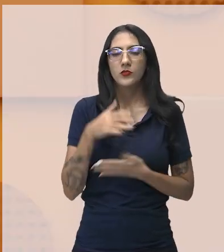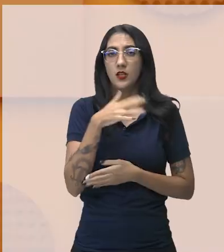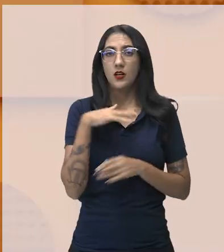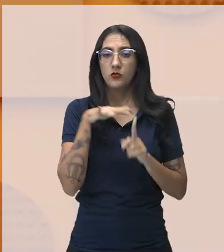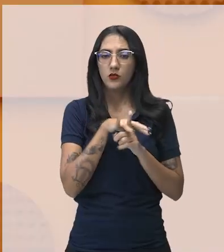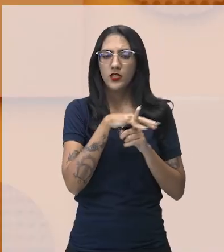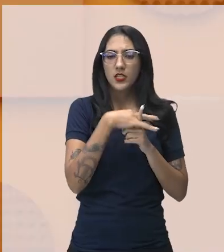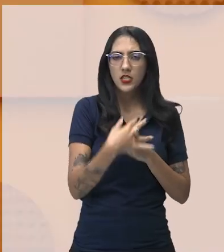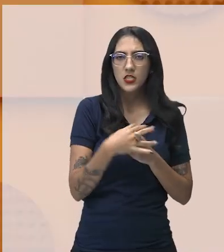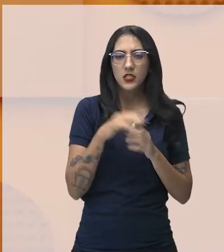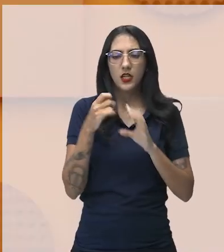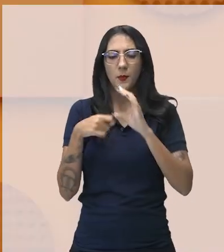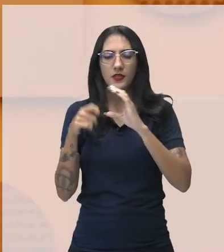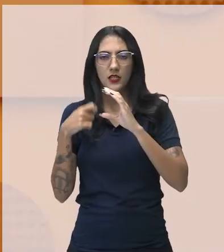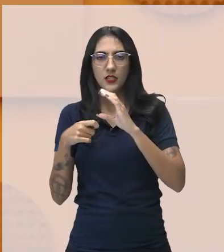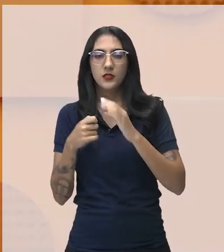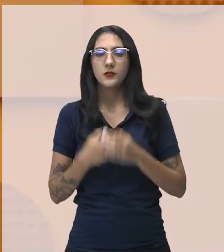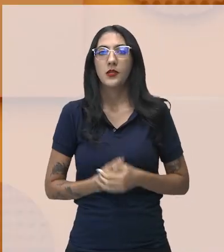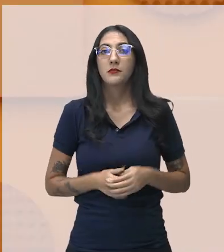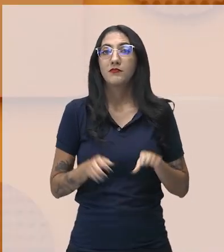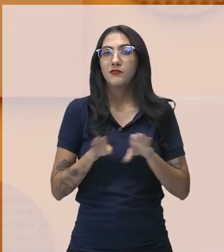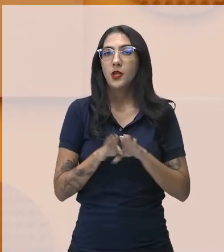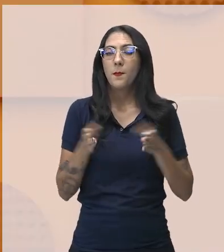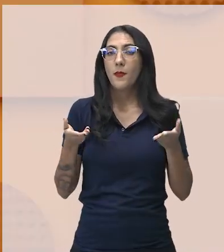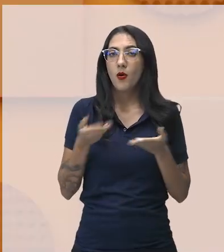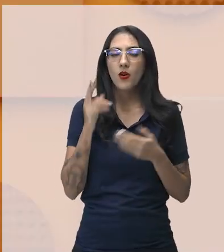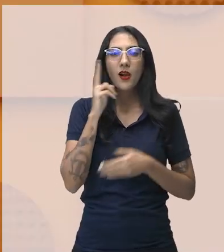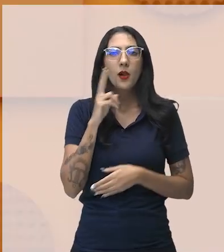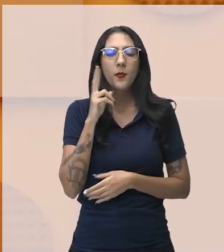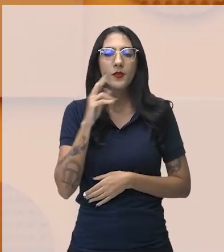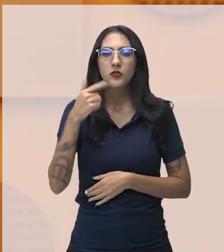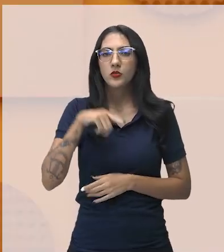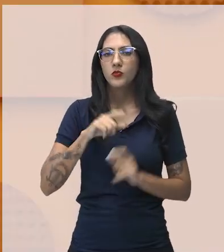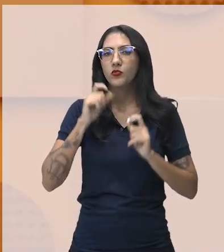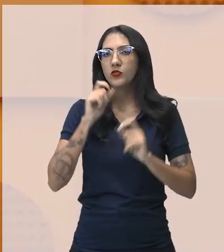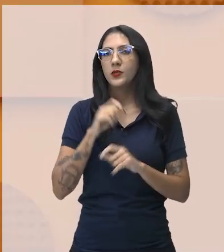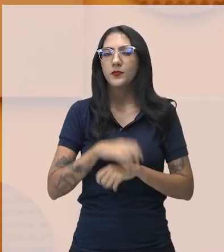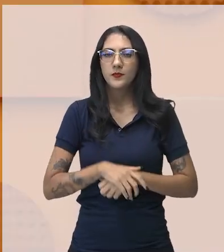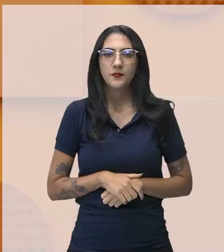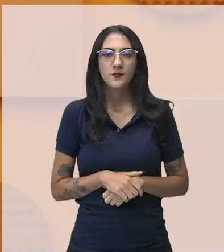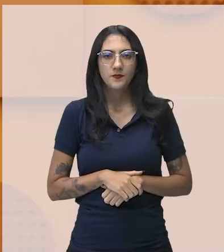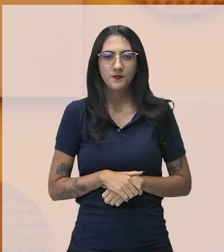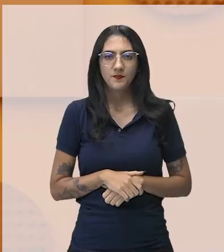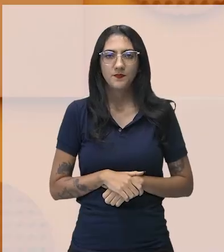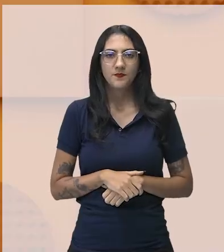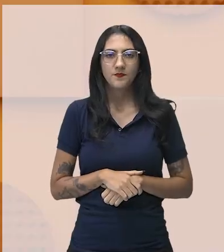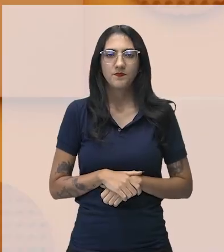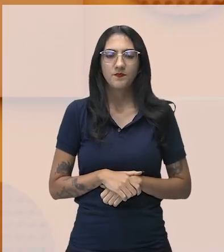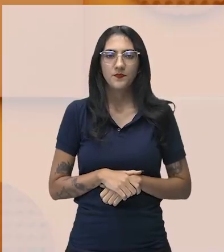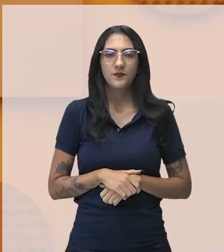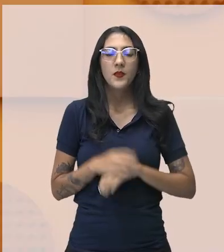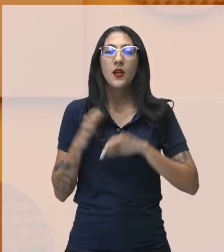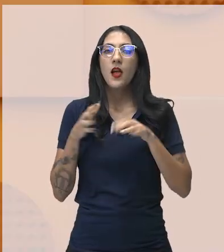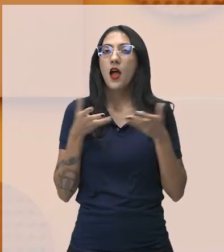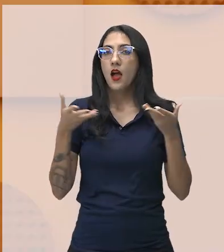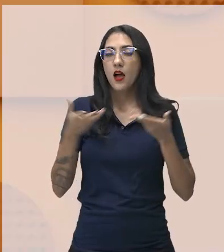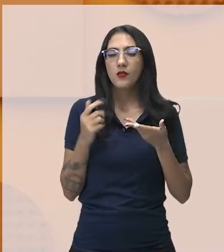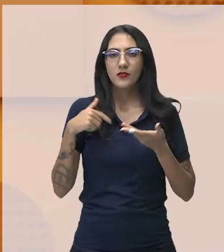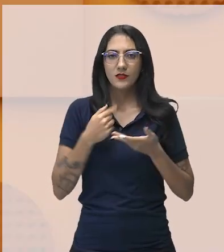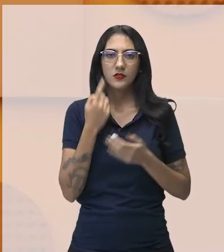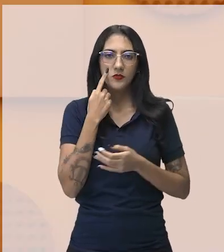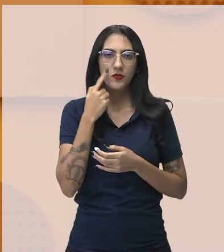do sistema capitalista, também vamos relembrar o que nós estudamos sobre as influências que